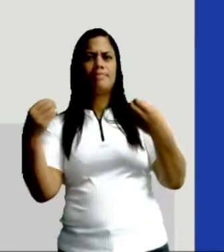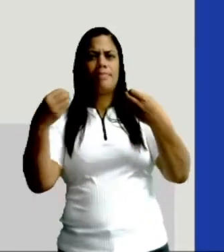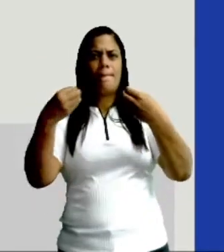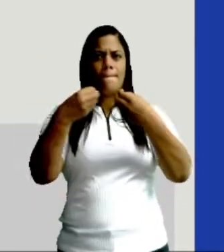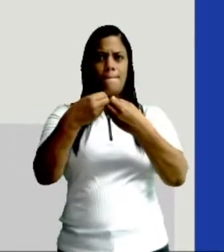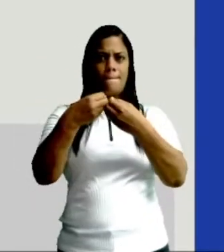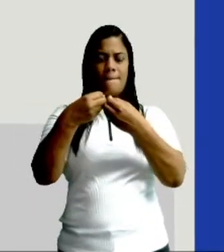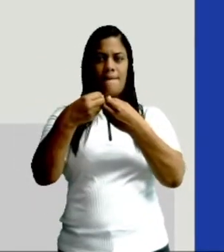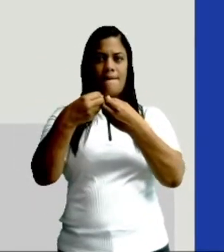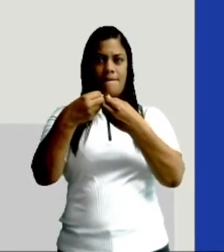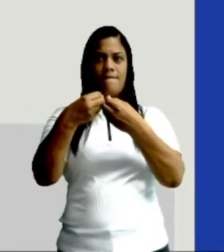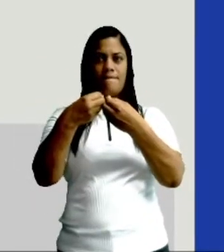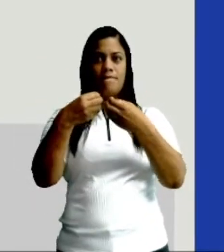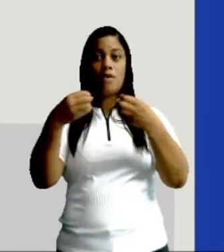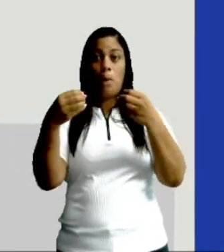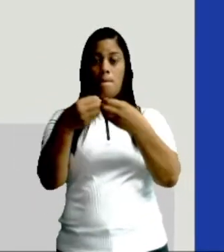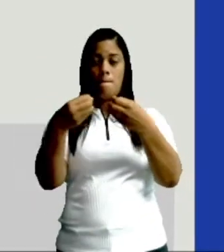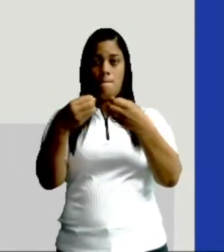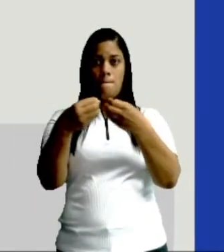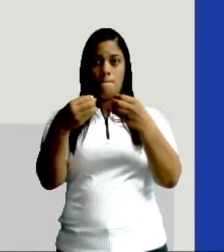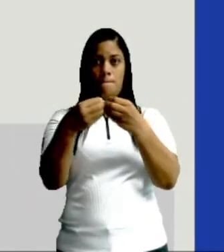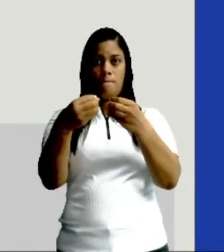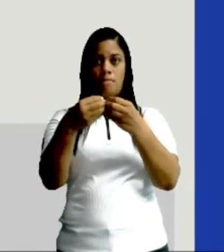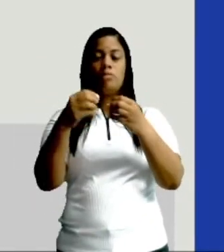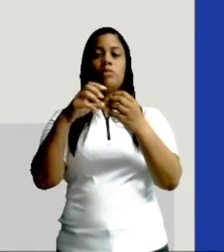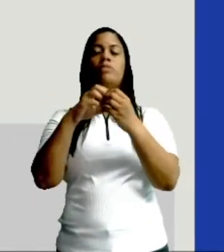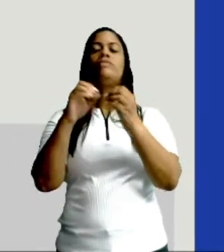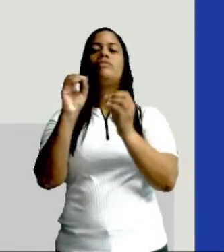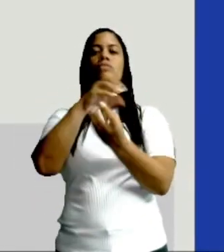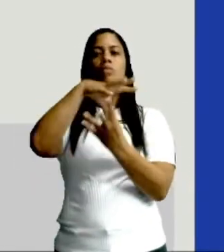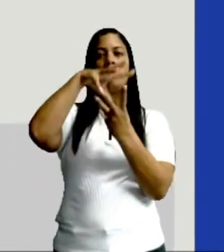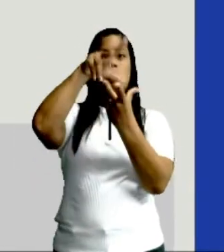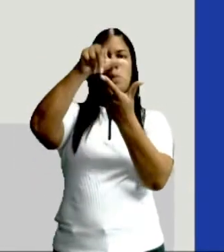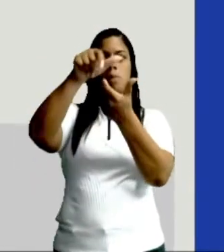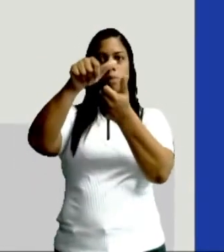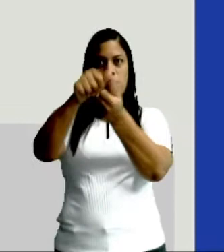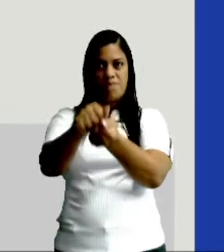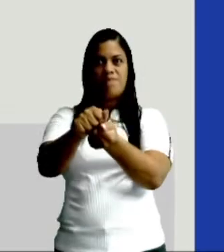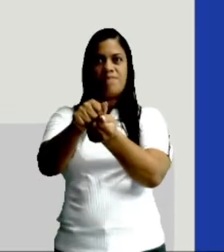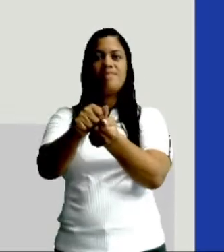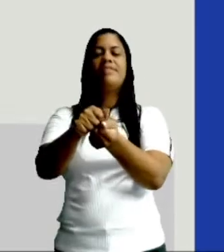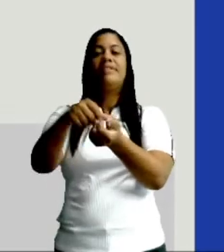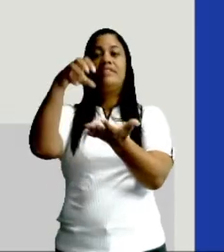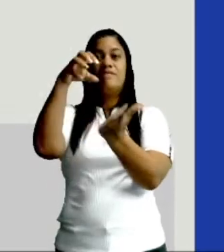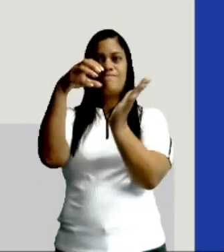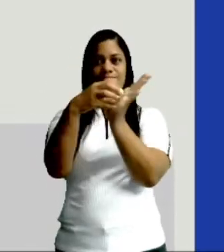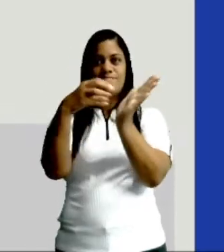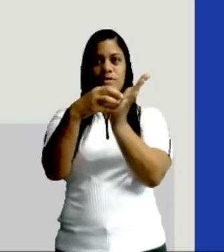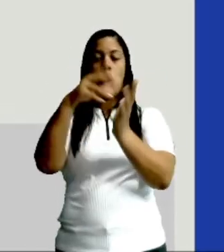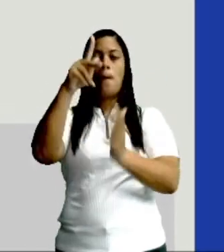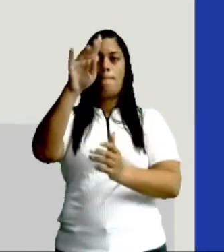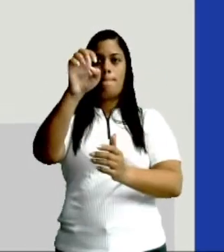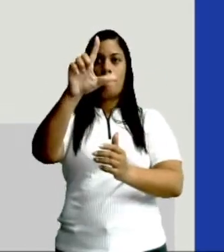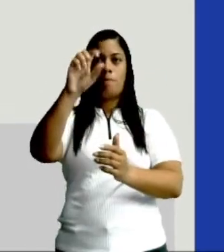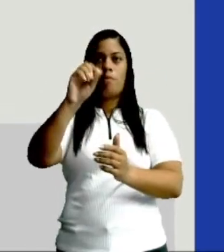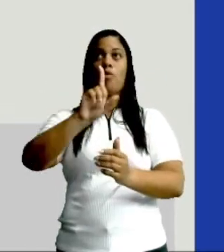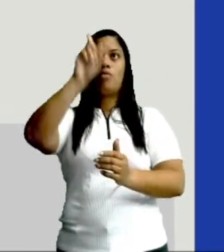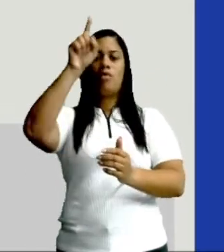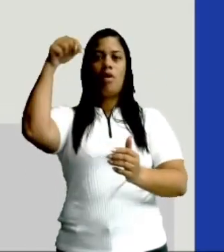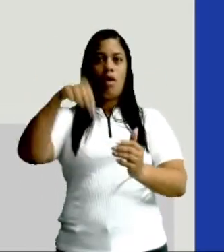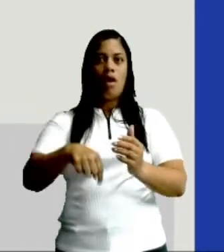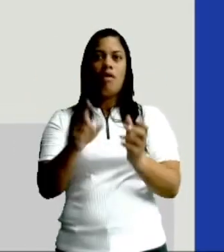do centro da Terra, né, do meio aí do nosso mapa, vai ser mais quente. E no polo vai ser mais